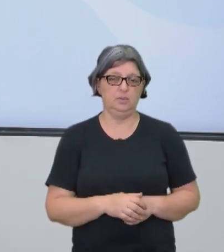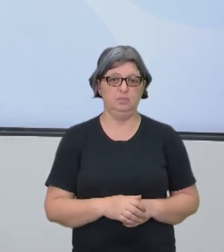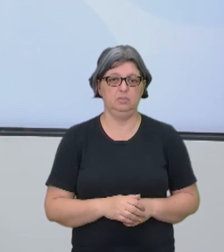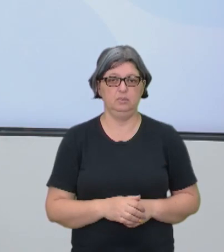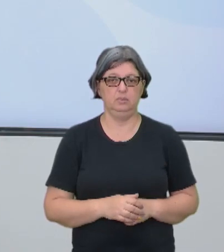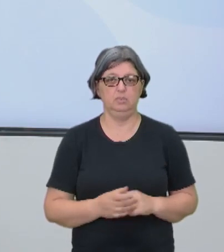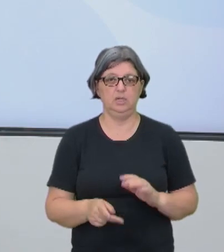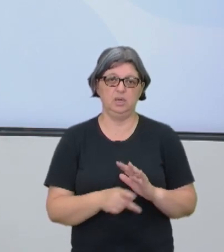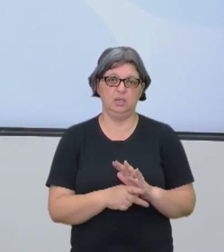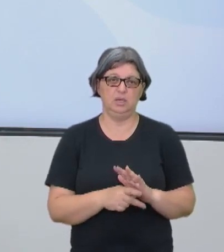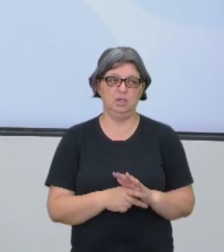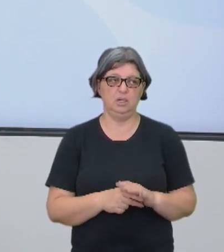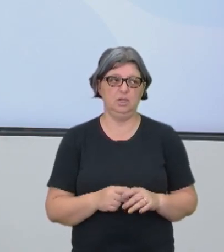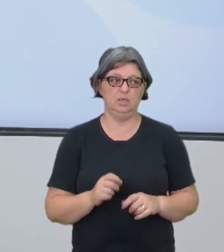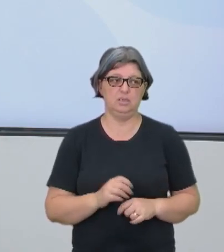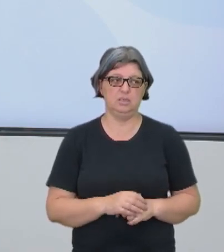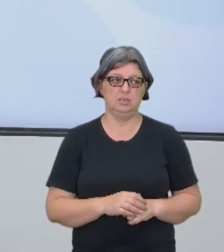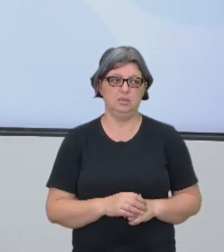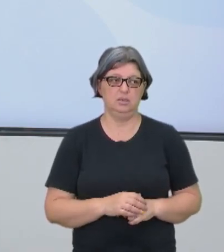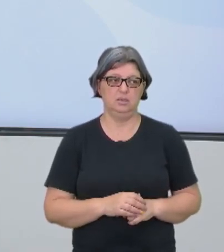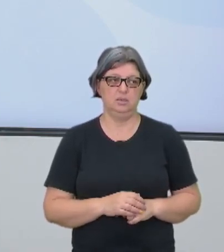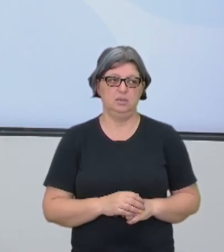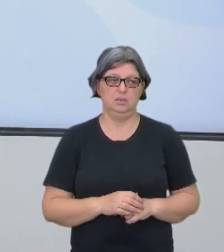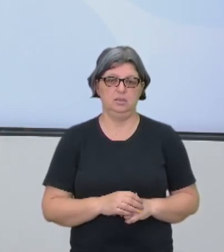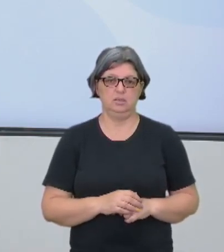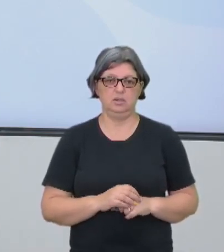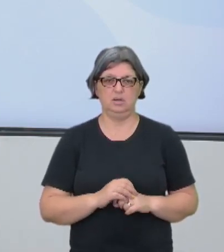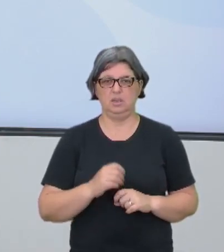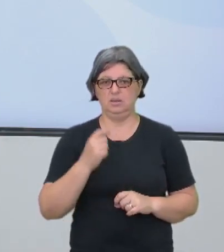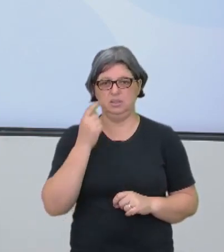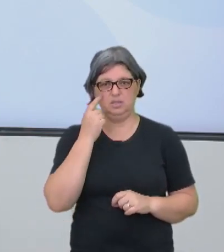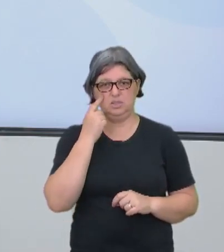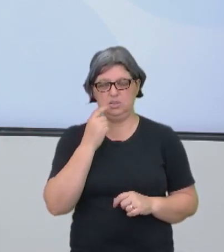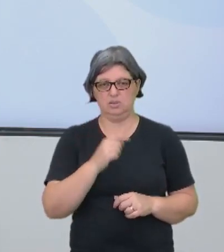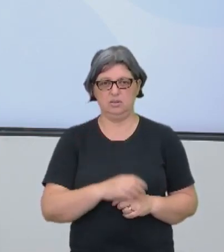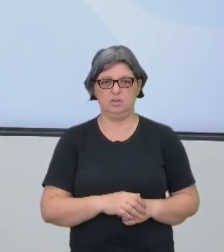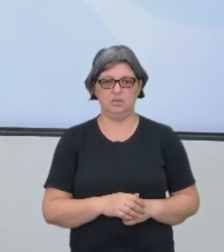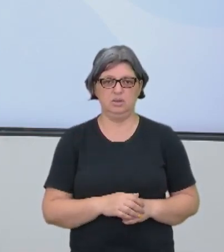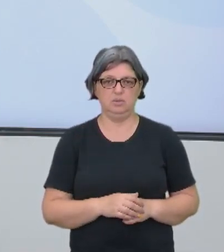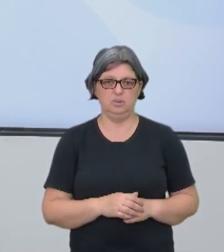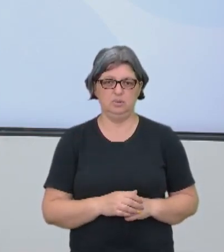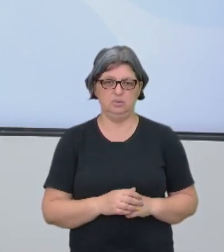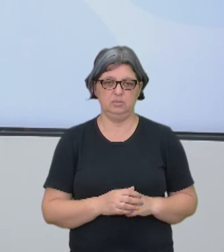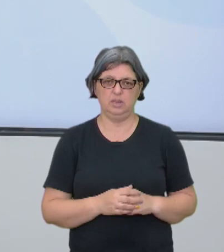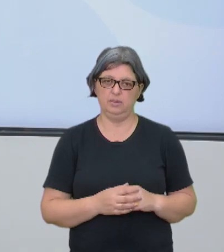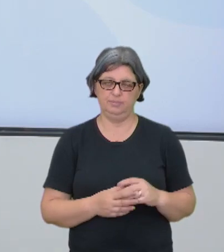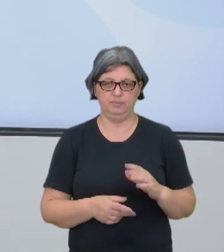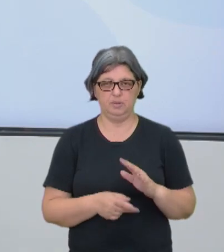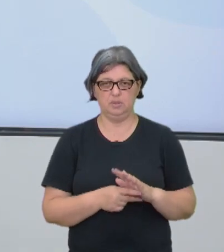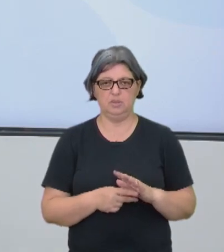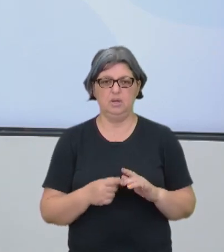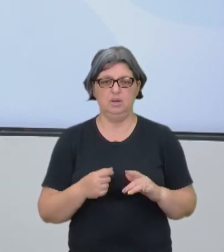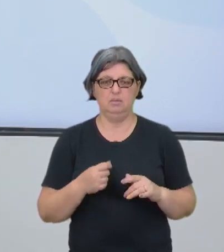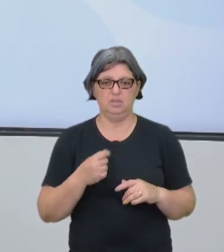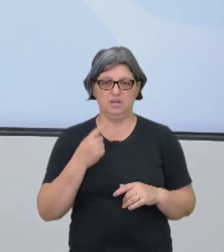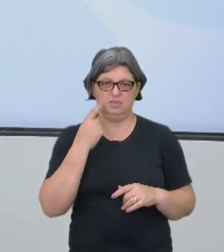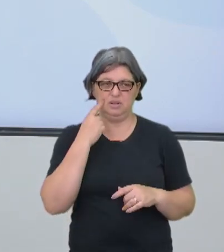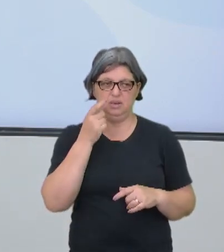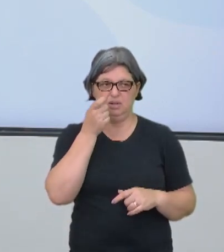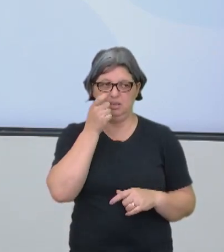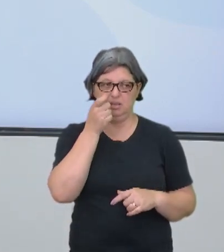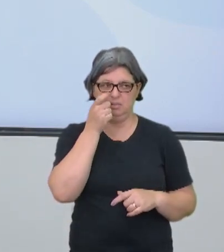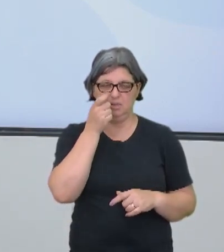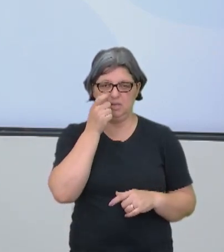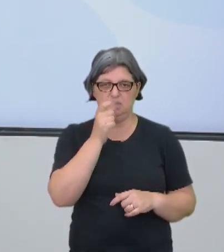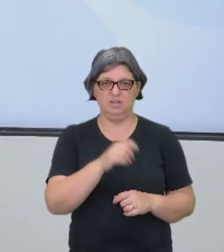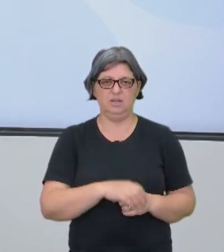aí e ver como que contribuímos desde Egito Antigo até hoje, né? Então, interessante